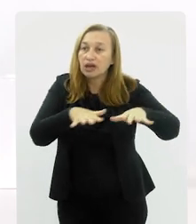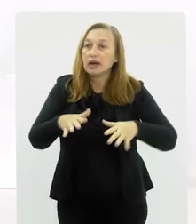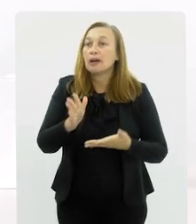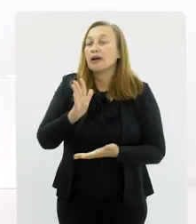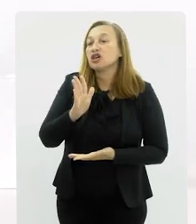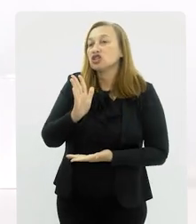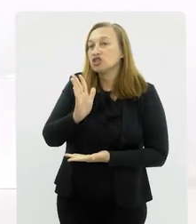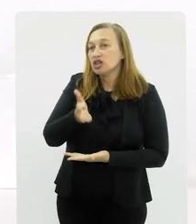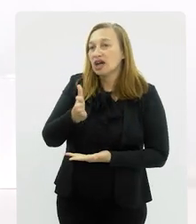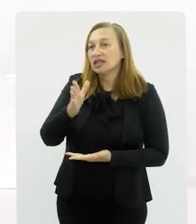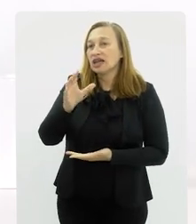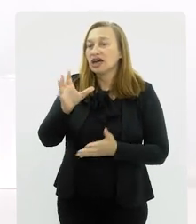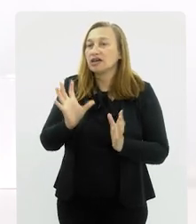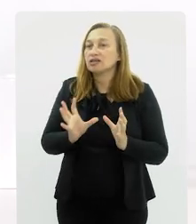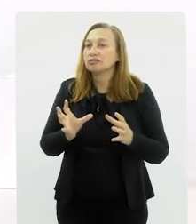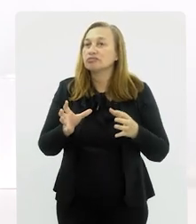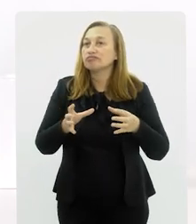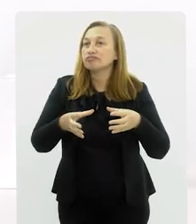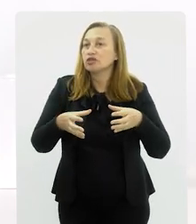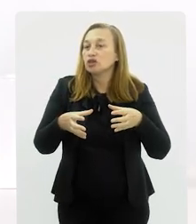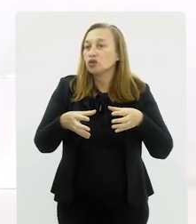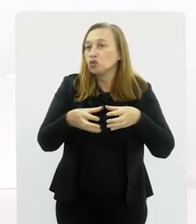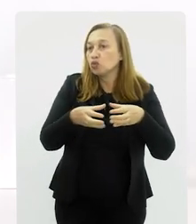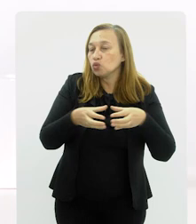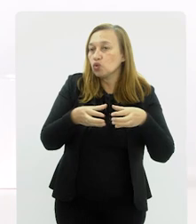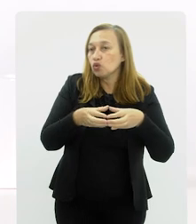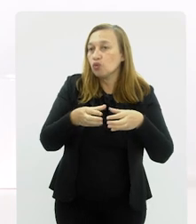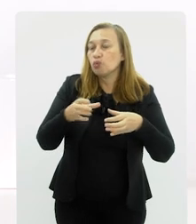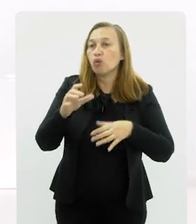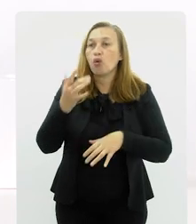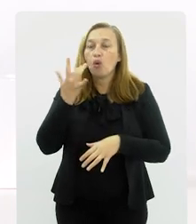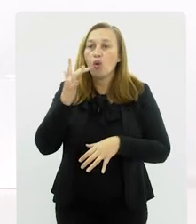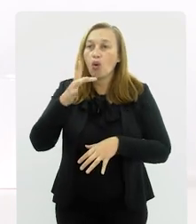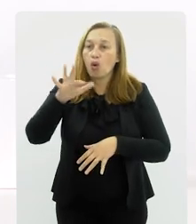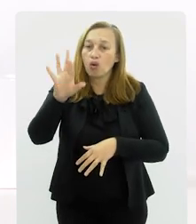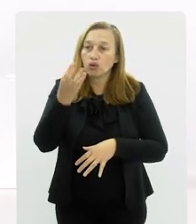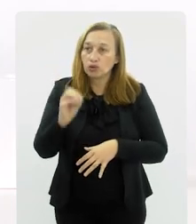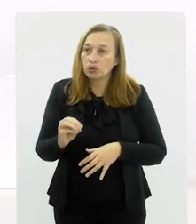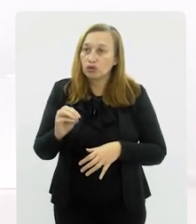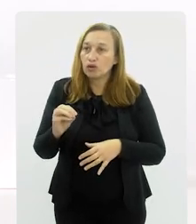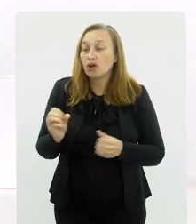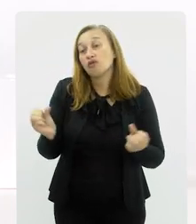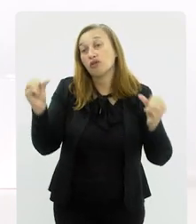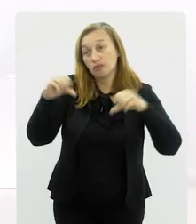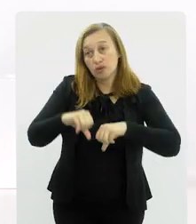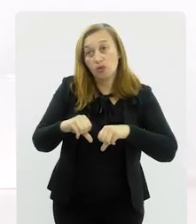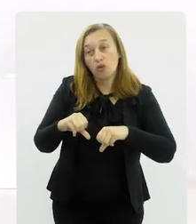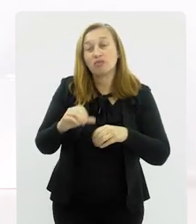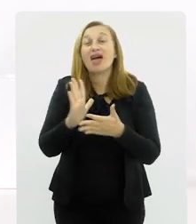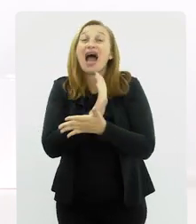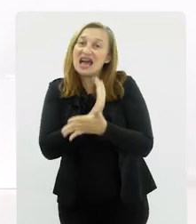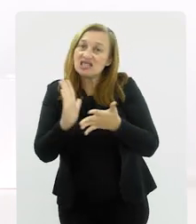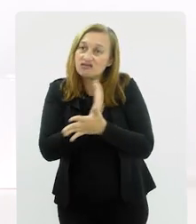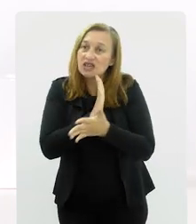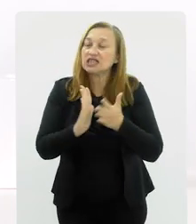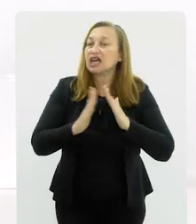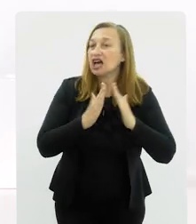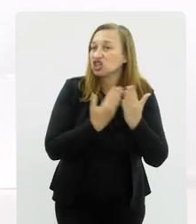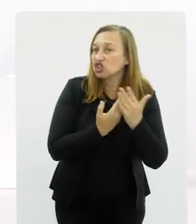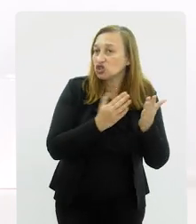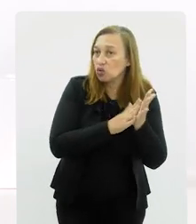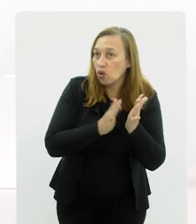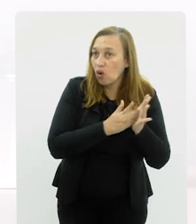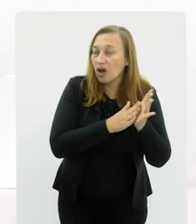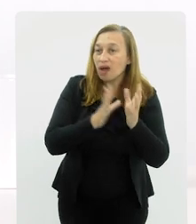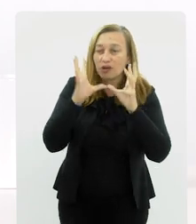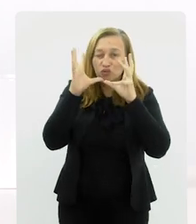na Série Ouro, eu acho que não foi uma coisa meio bem utilizada. Acho que acabou mais estragando do que ajudando para algumas agremiações. Às vezes as escolas botam